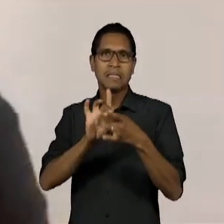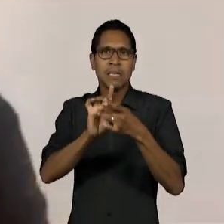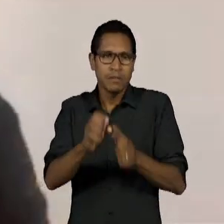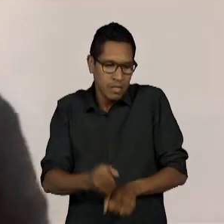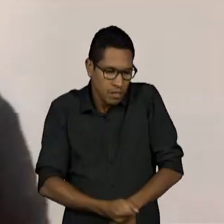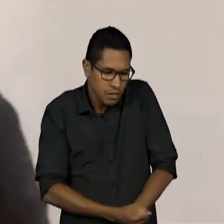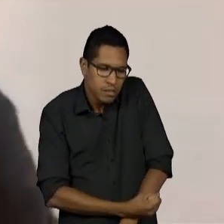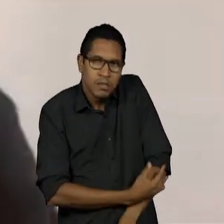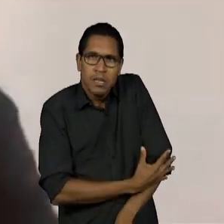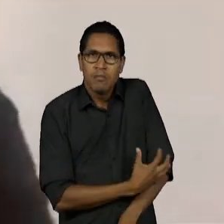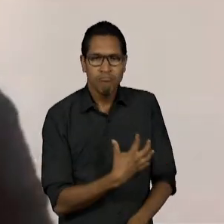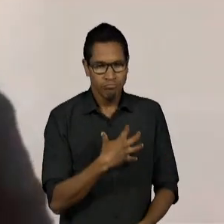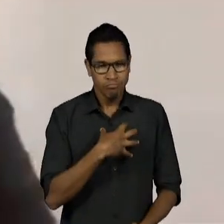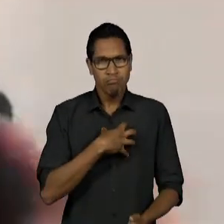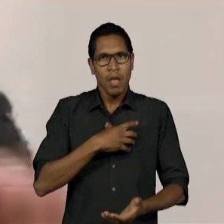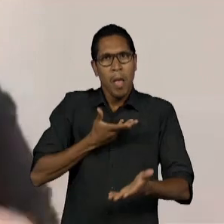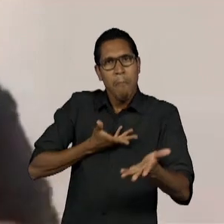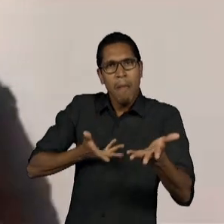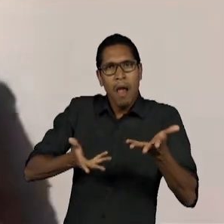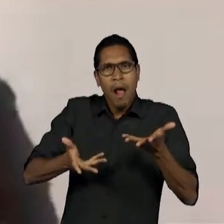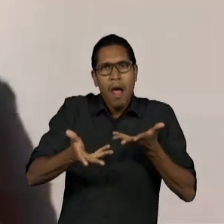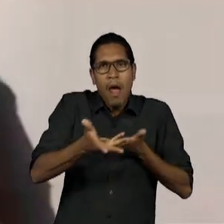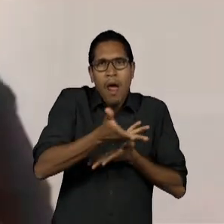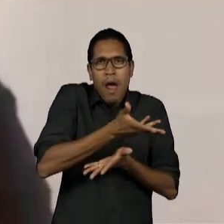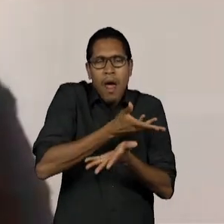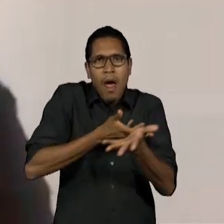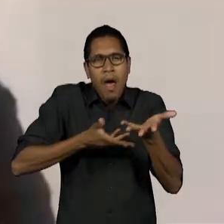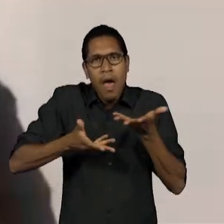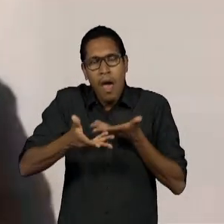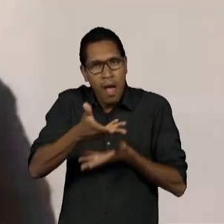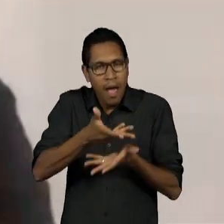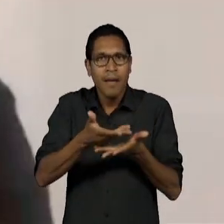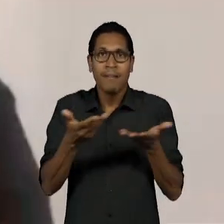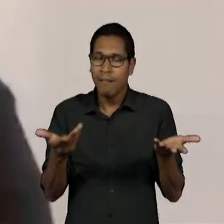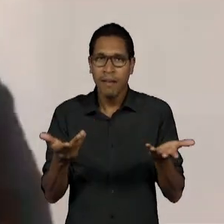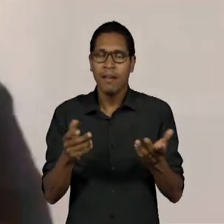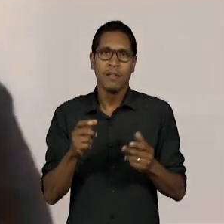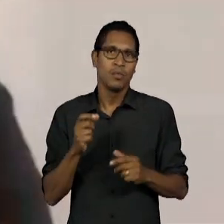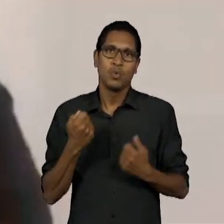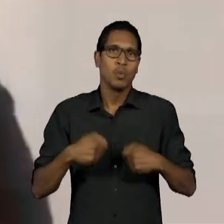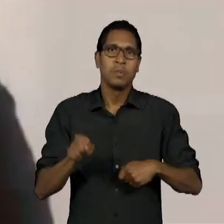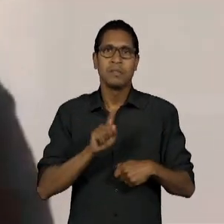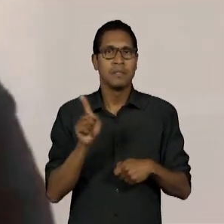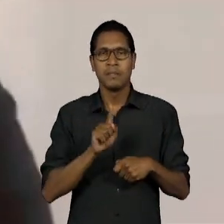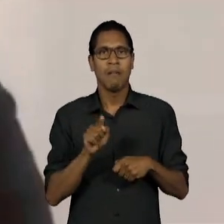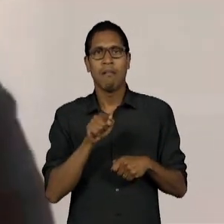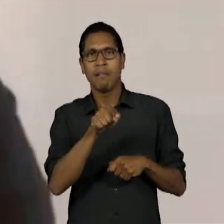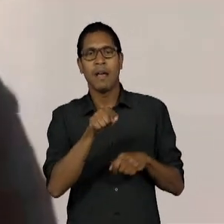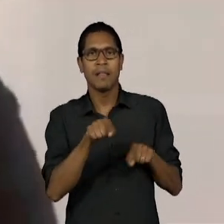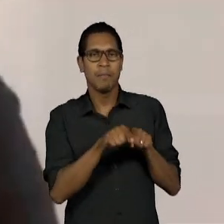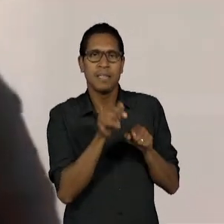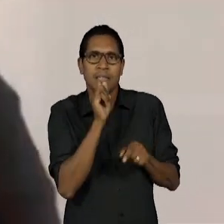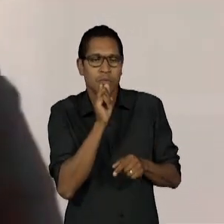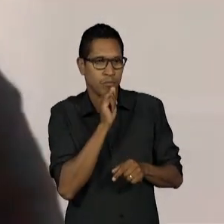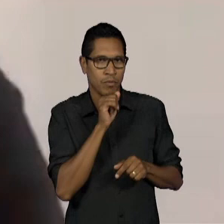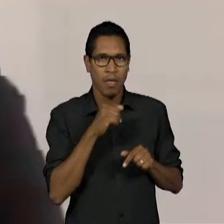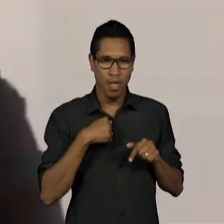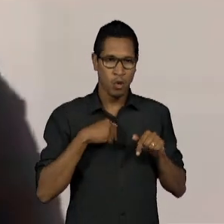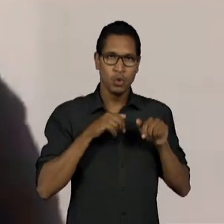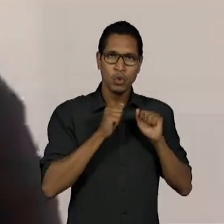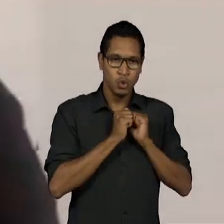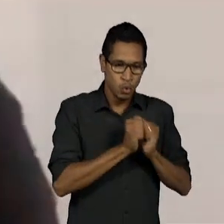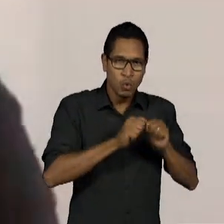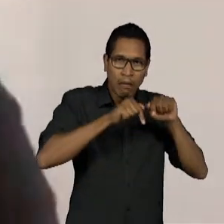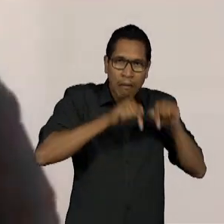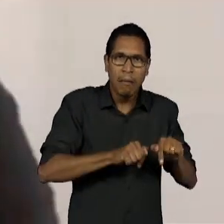e o sentimento independe da locação. Você não precisa estar no Brasil para